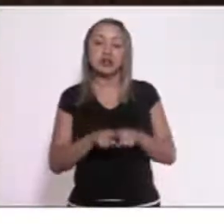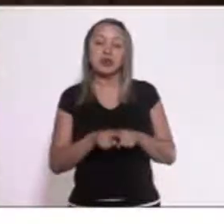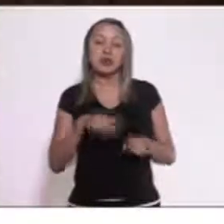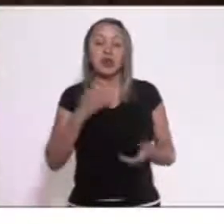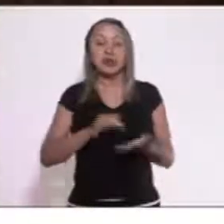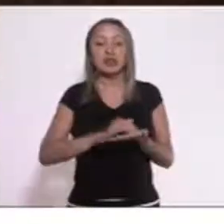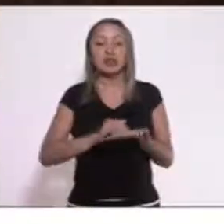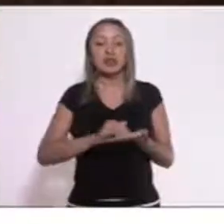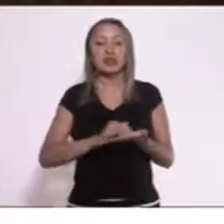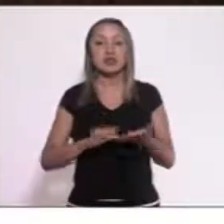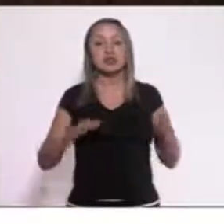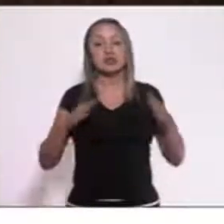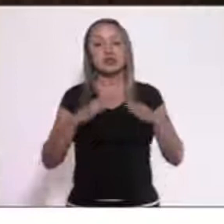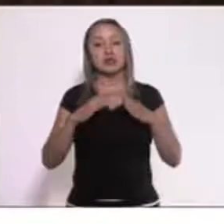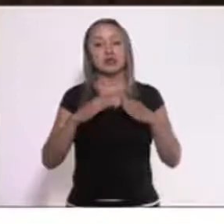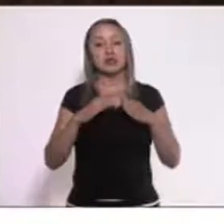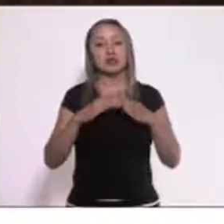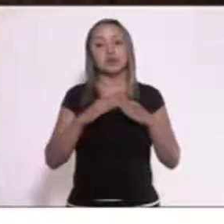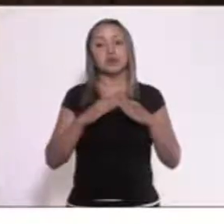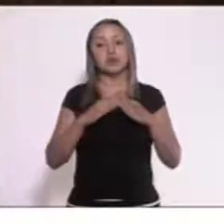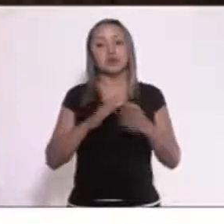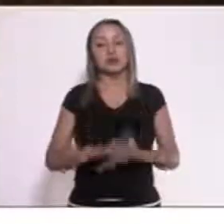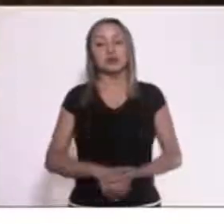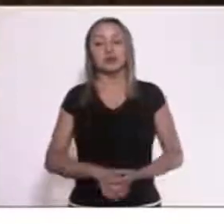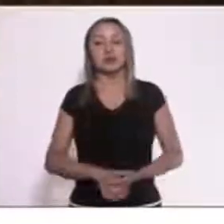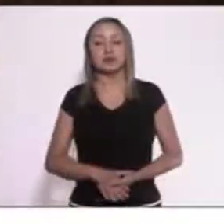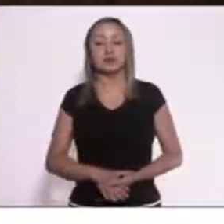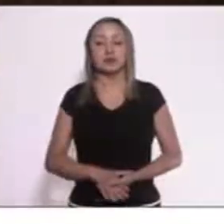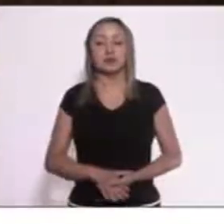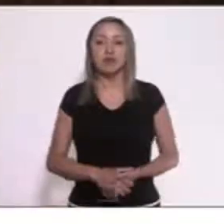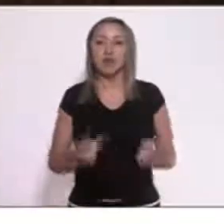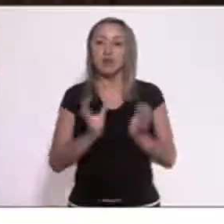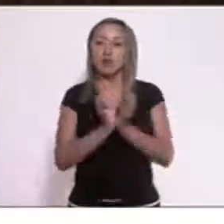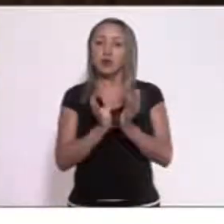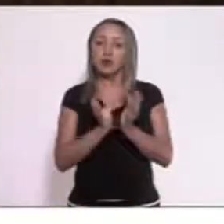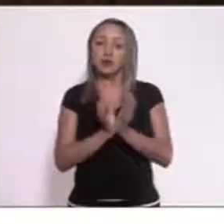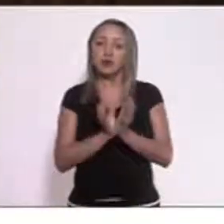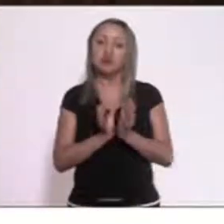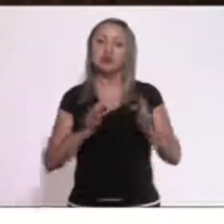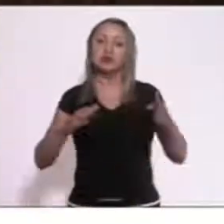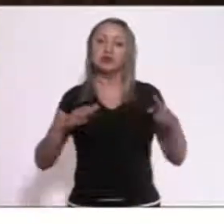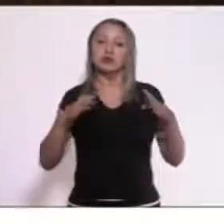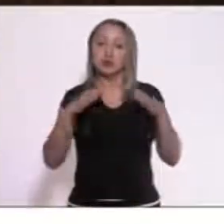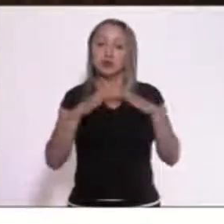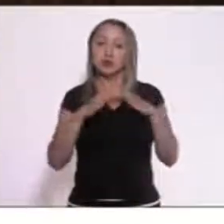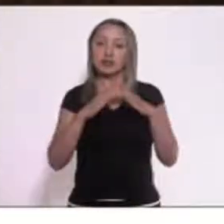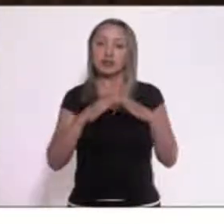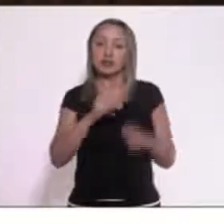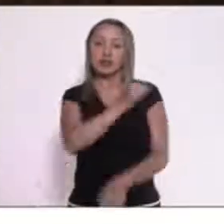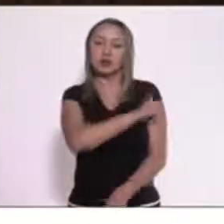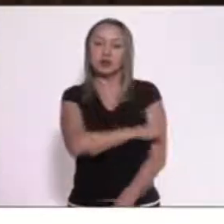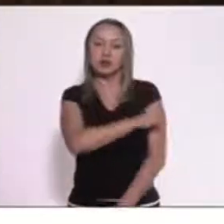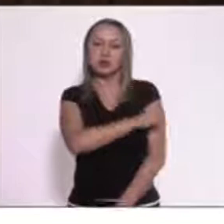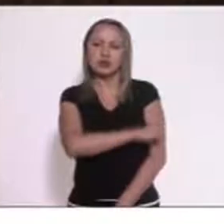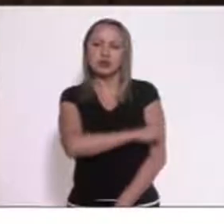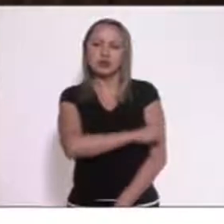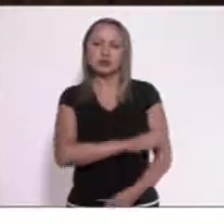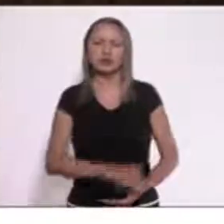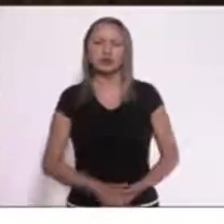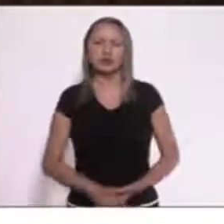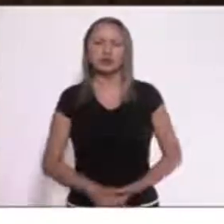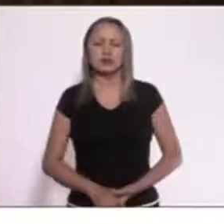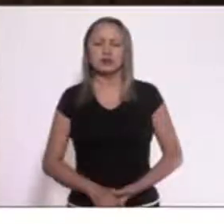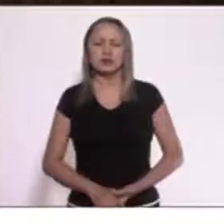Habitação, não é? A Companhia de Habitação do Estado do Rio de Janeiro, a SEAB, o que realmente é